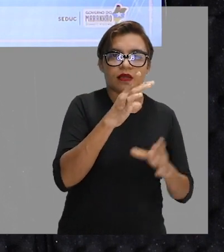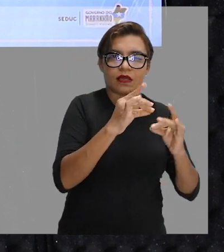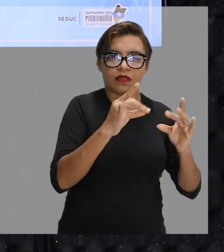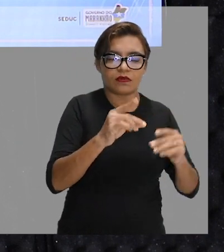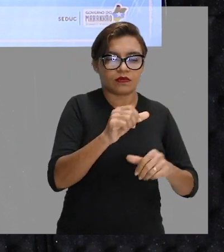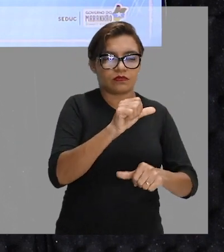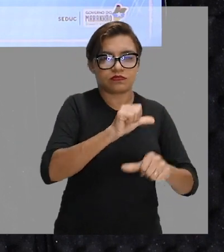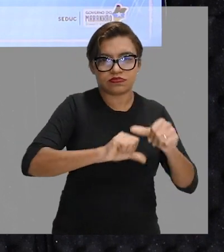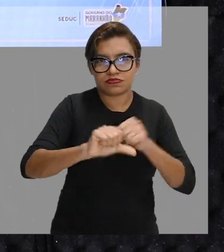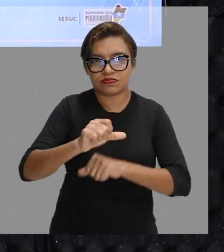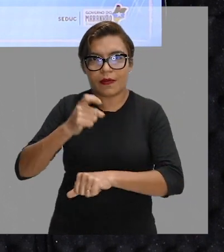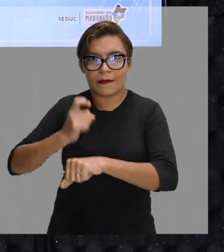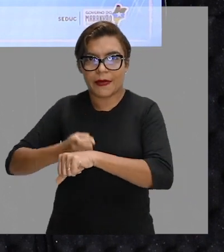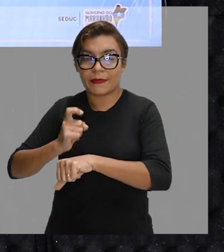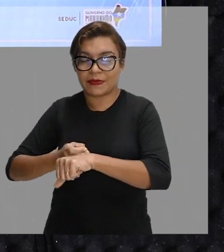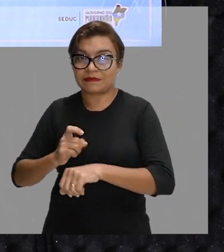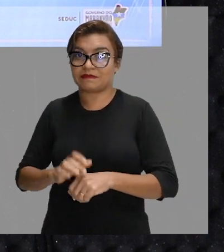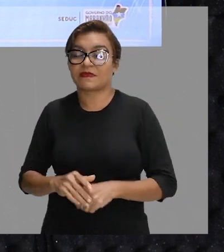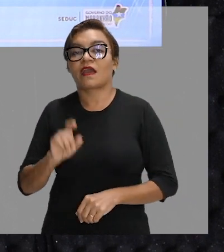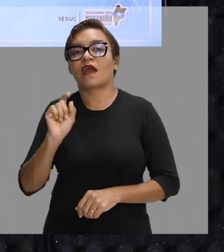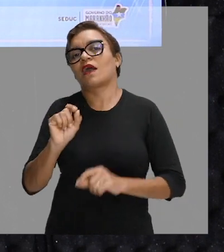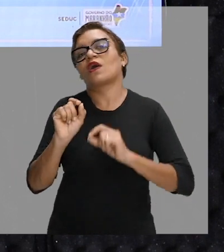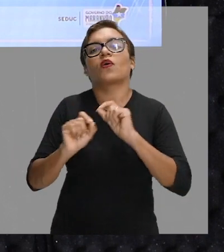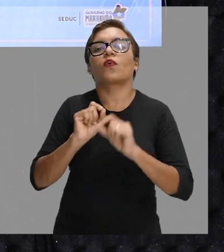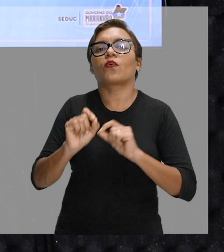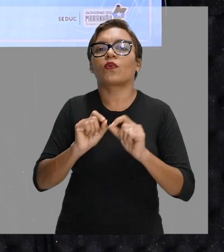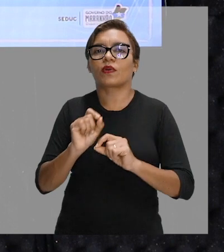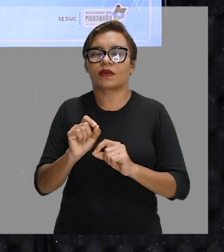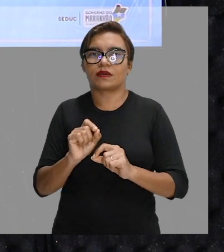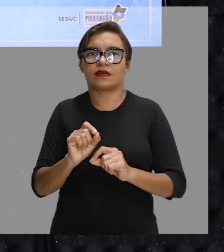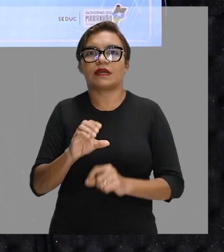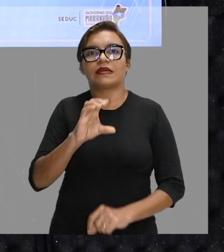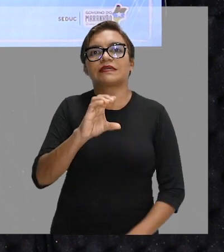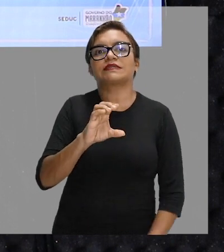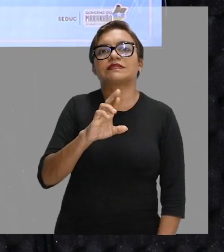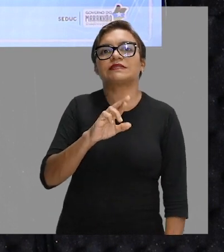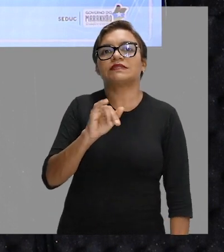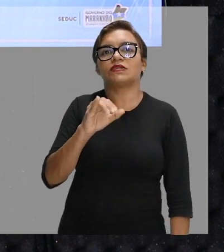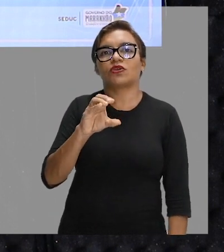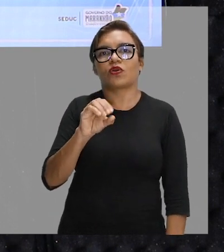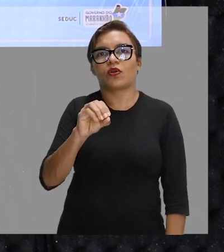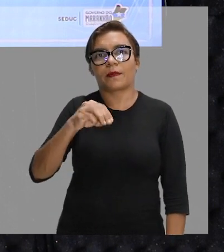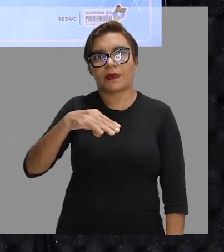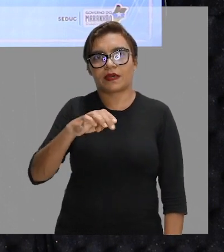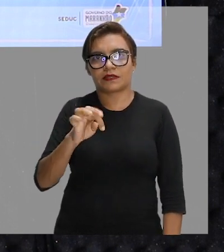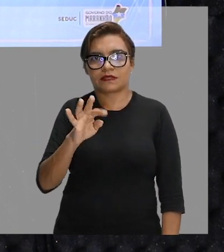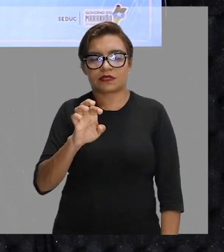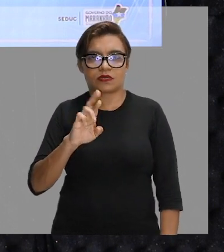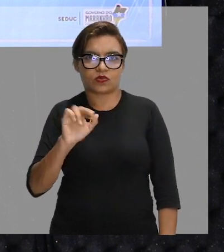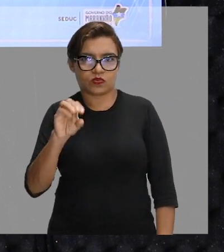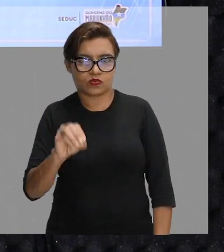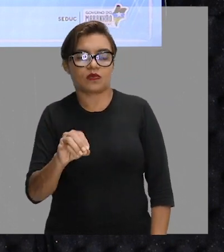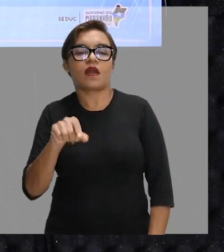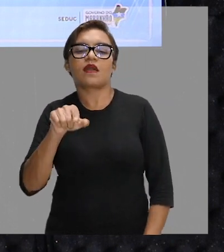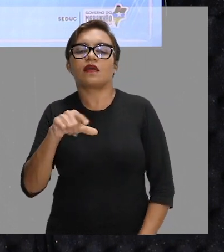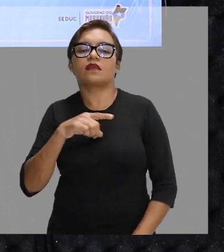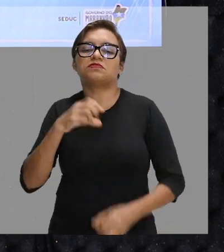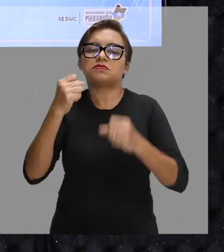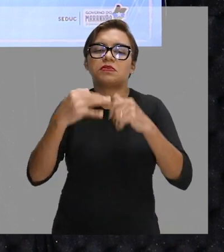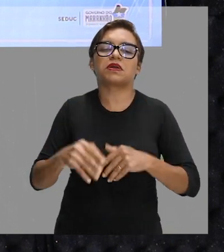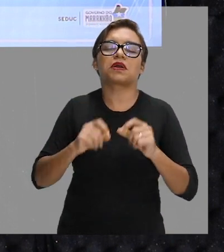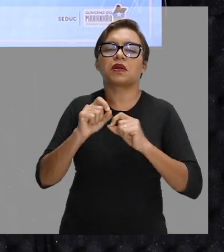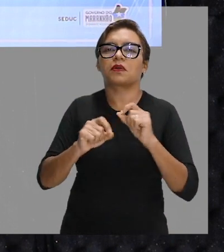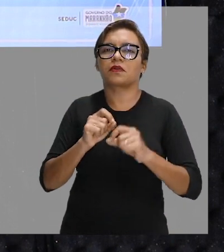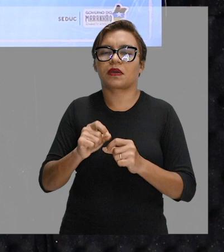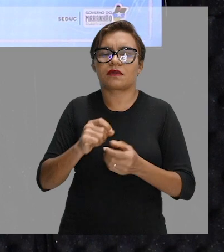congelamento, certo? O ΔTC é o efeito criométrico desse solvente, que pode ser explicado pelo fato